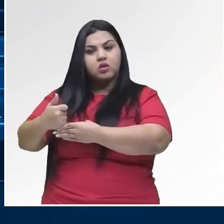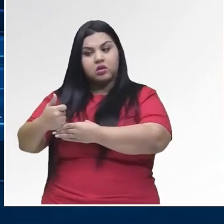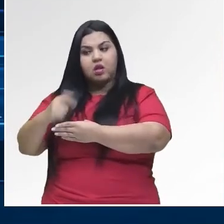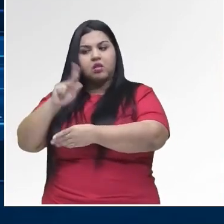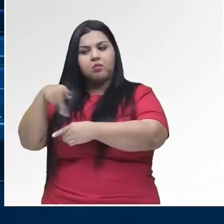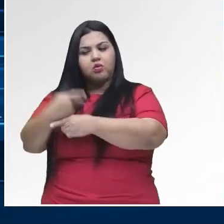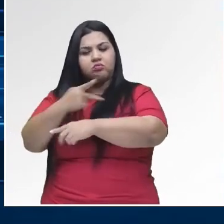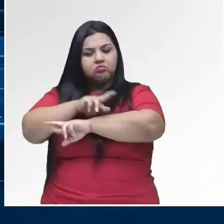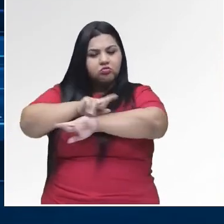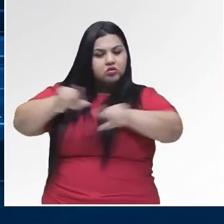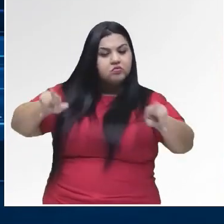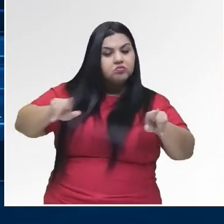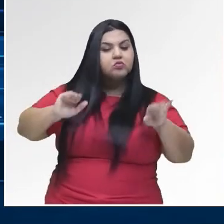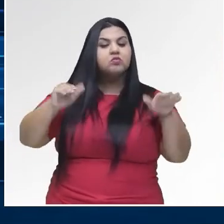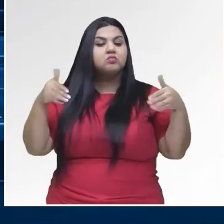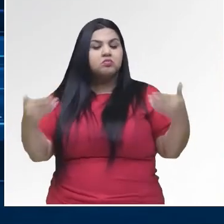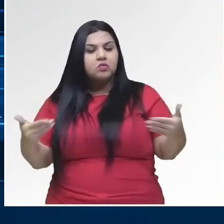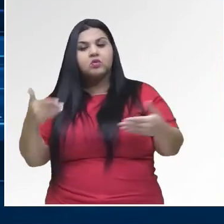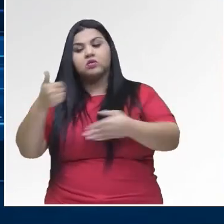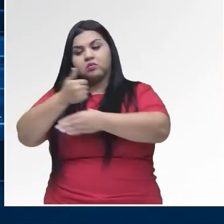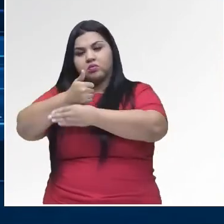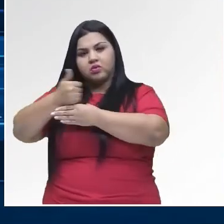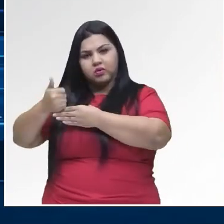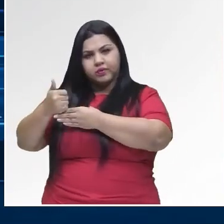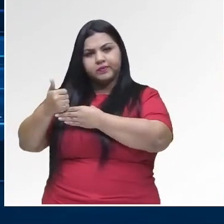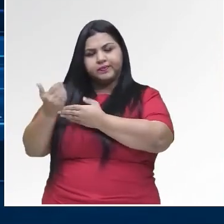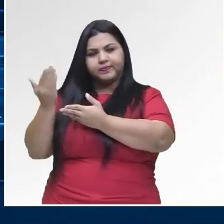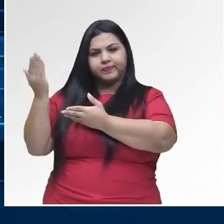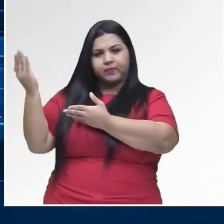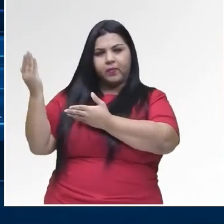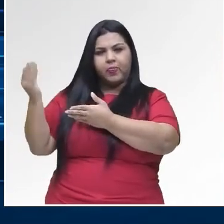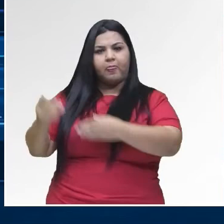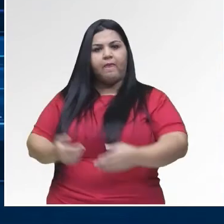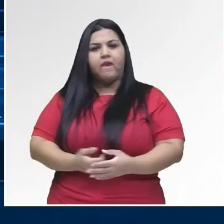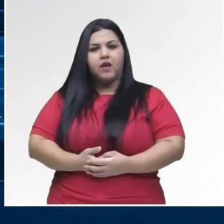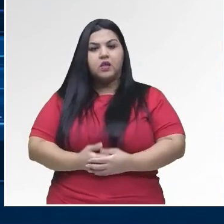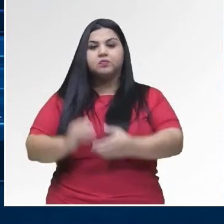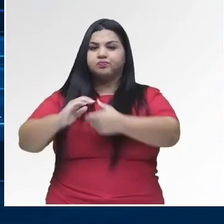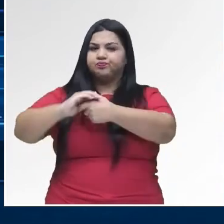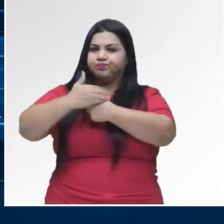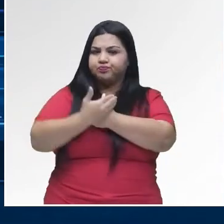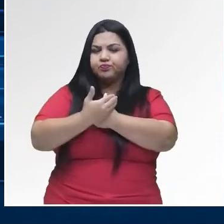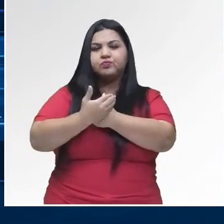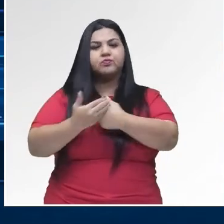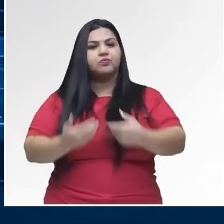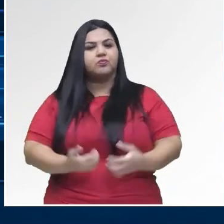diferença. A moral, vamos logo começar pela etimologia.